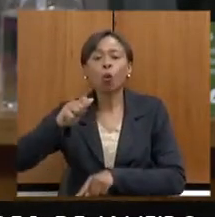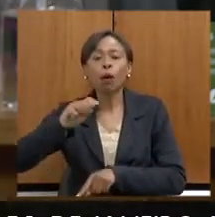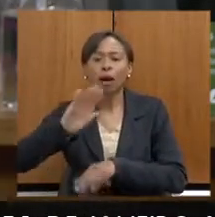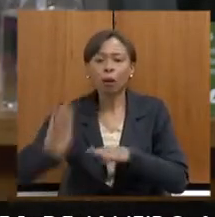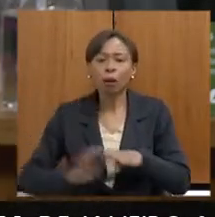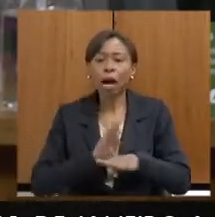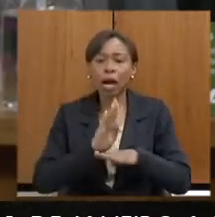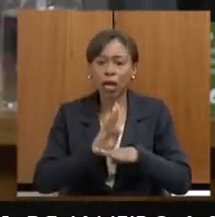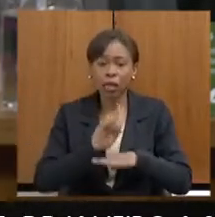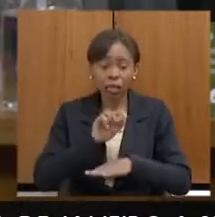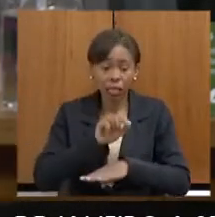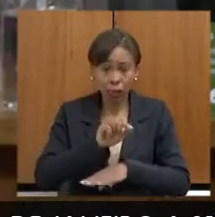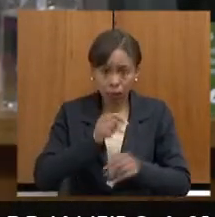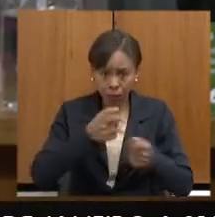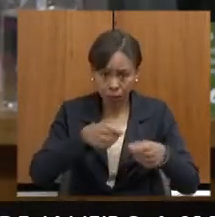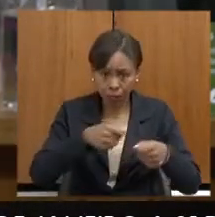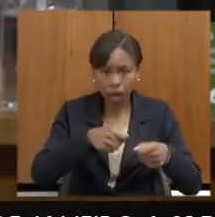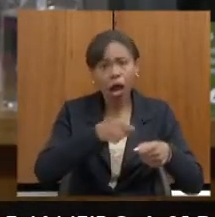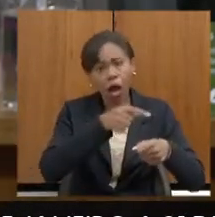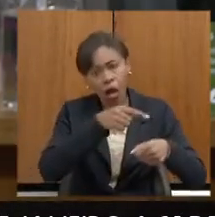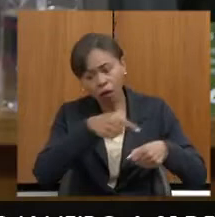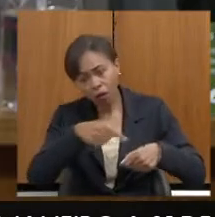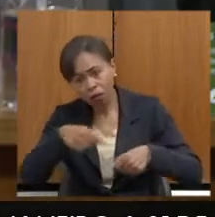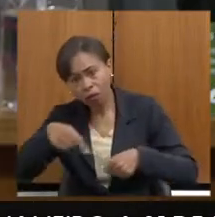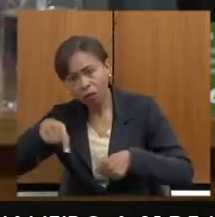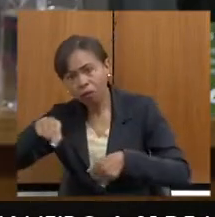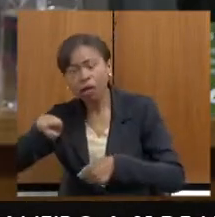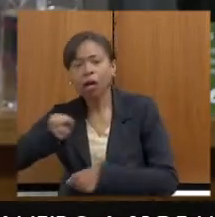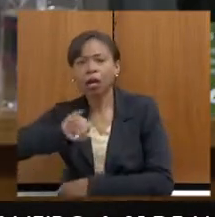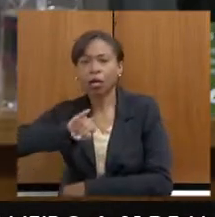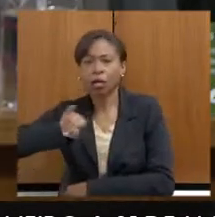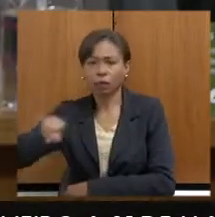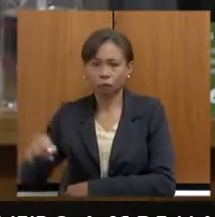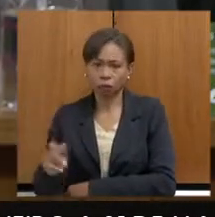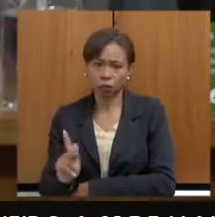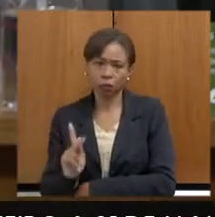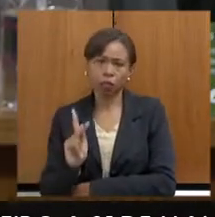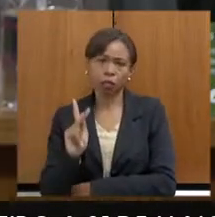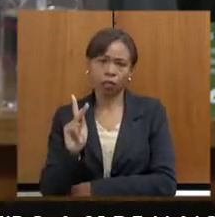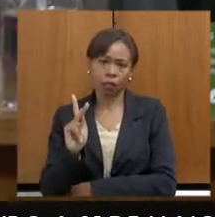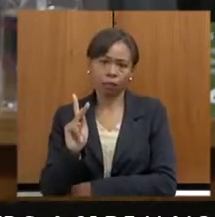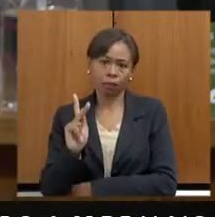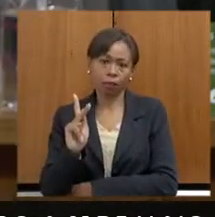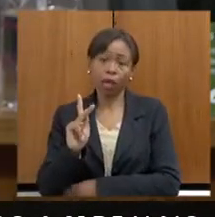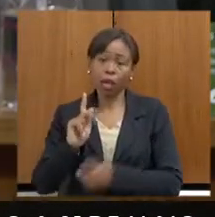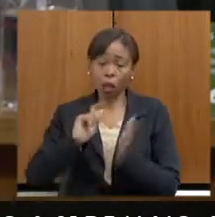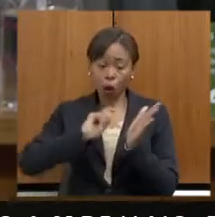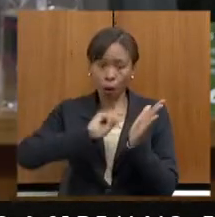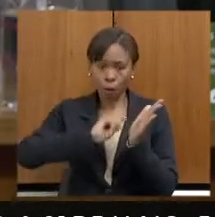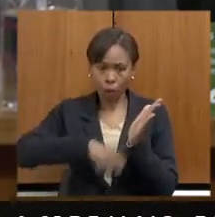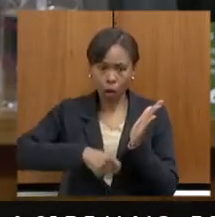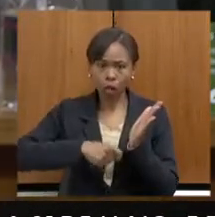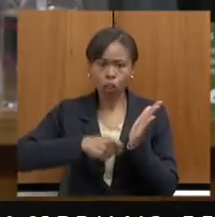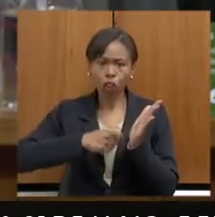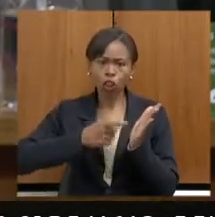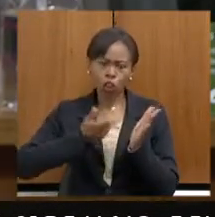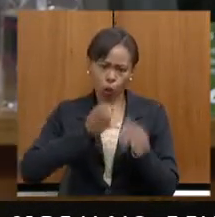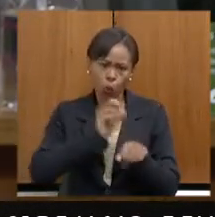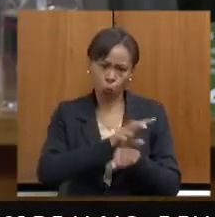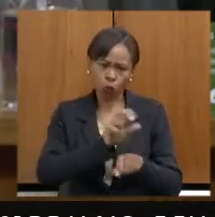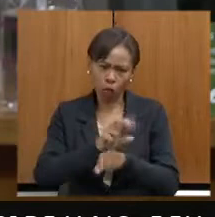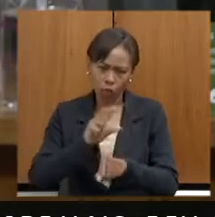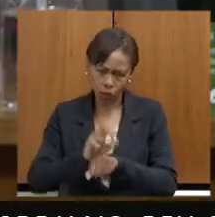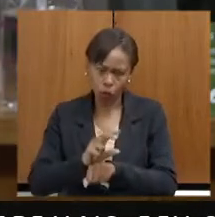emergência vai ser levado por Júlia Kubitschek e terminando assinatura dos contratos os servidores por